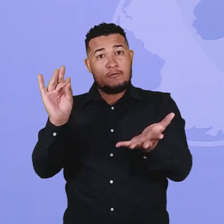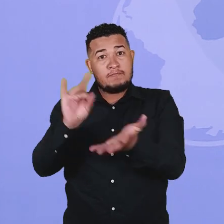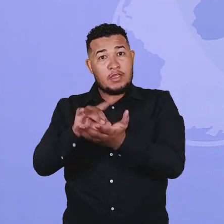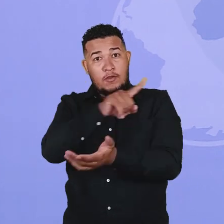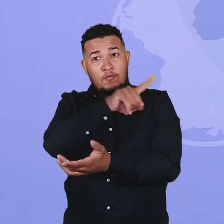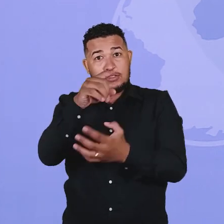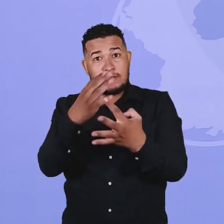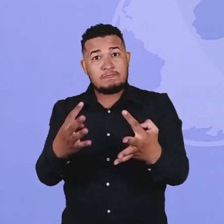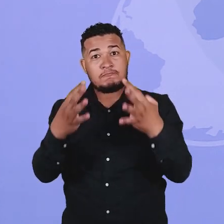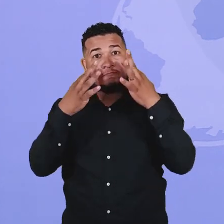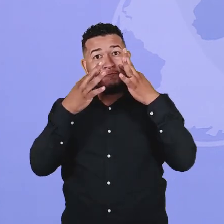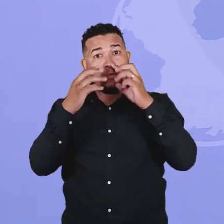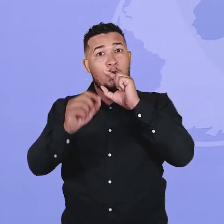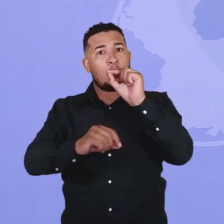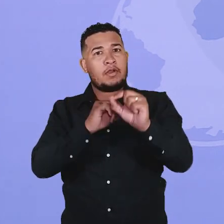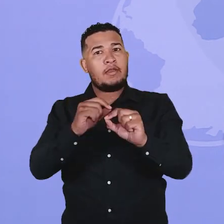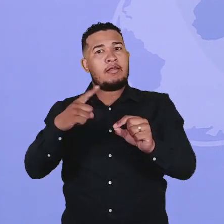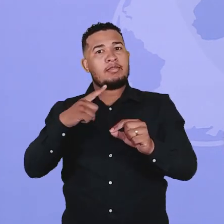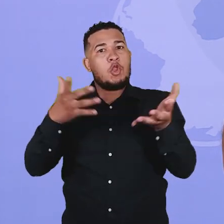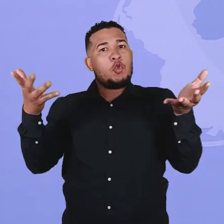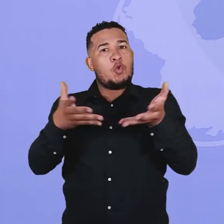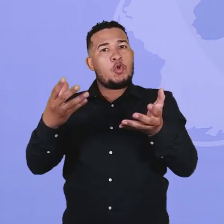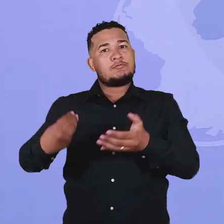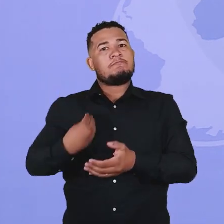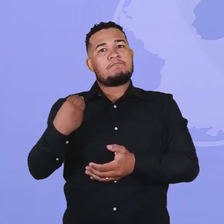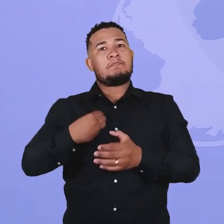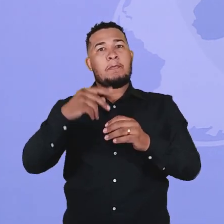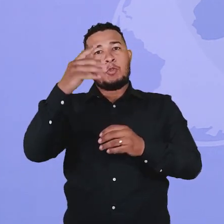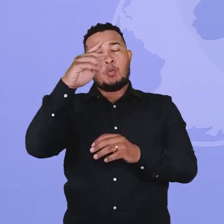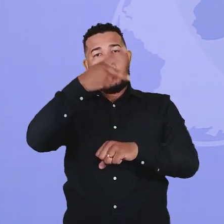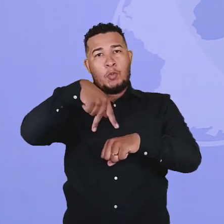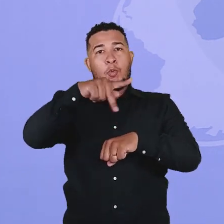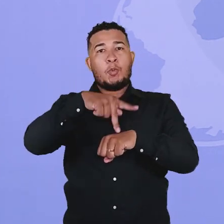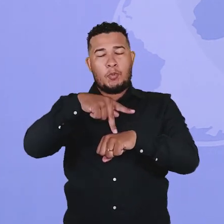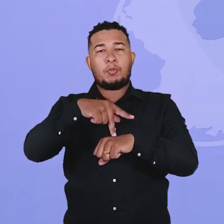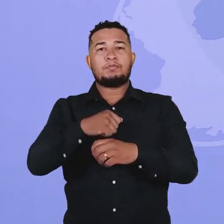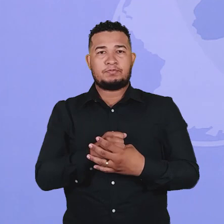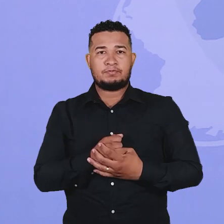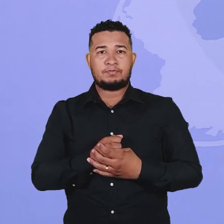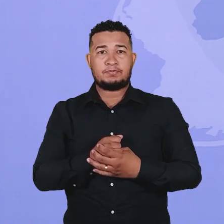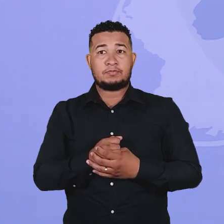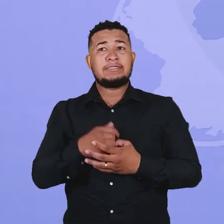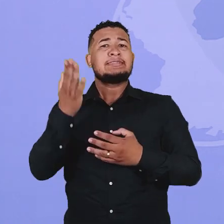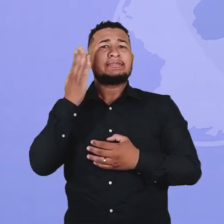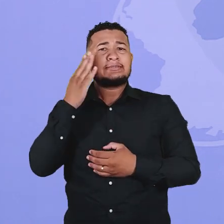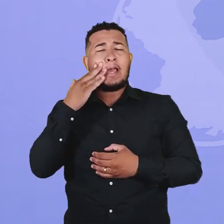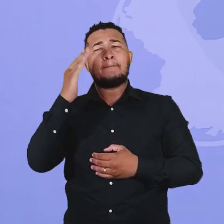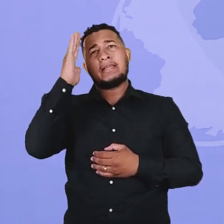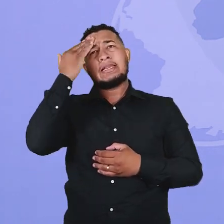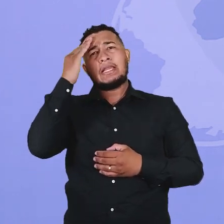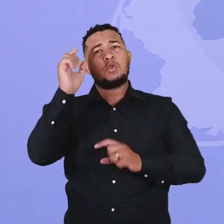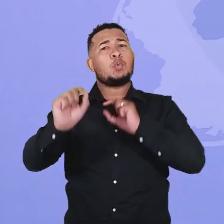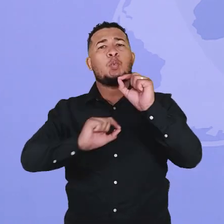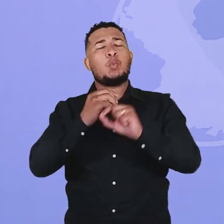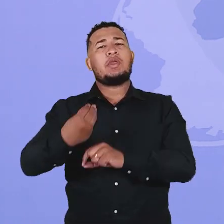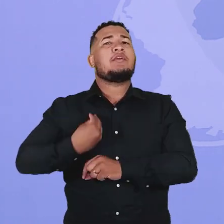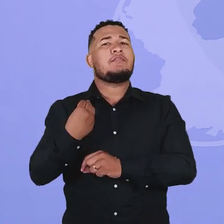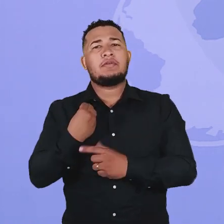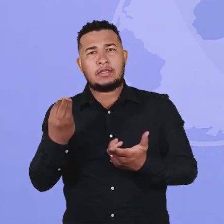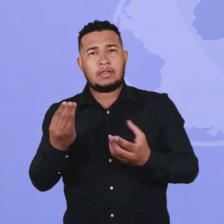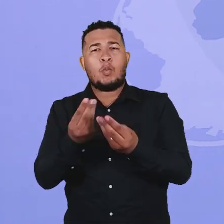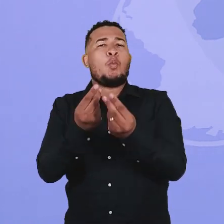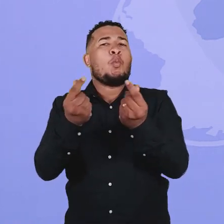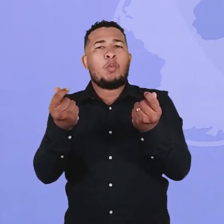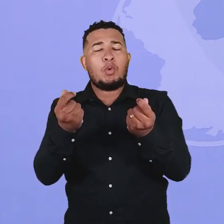atenção para vocês agora para uma realidade atual do nosso país. Então tudo isso nós entendemos sobre o que é a qualidade de